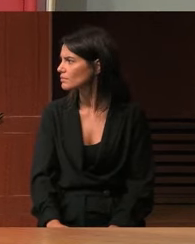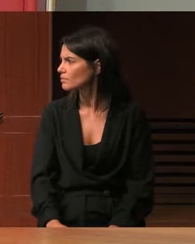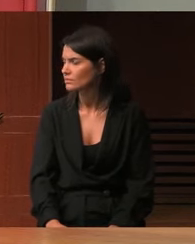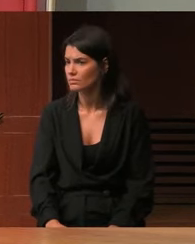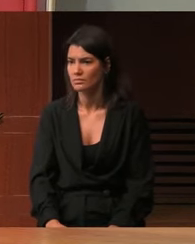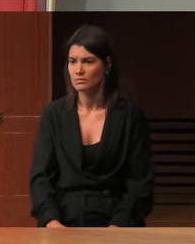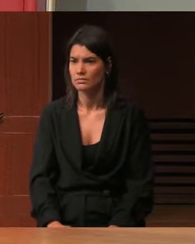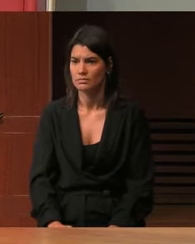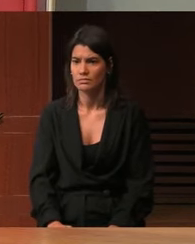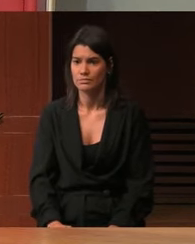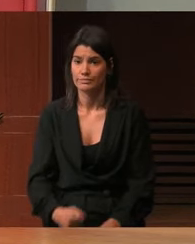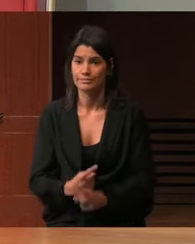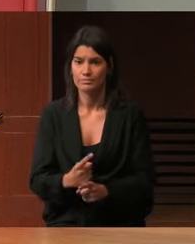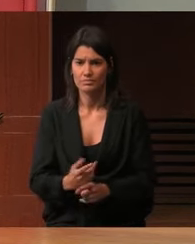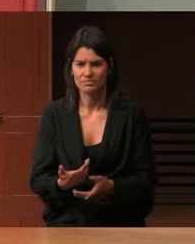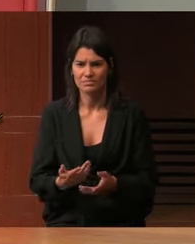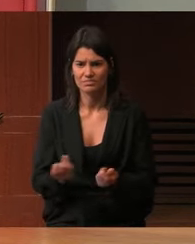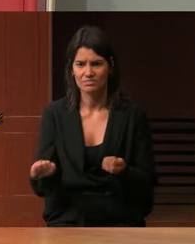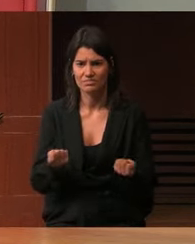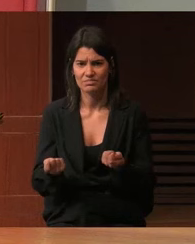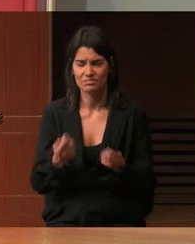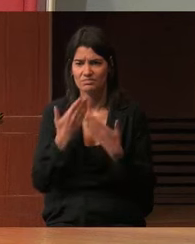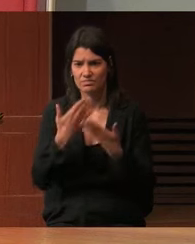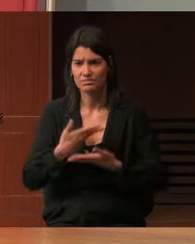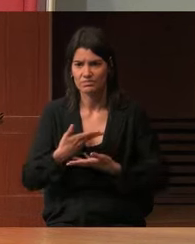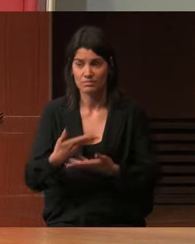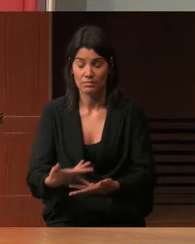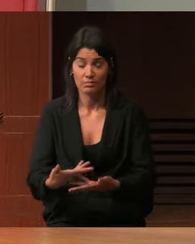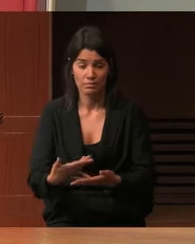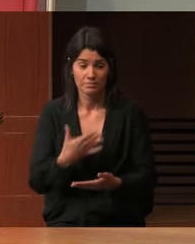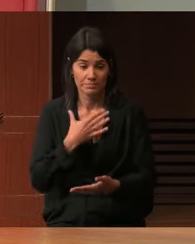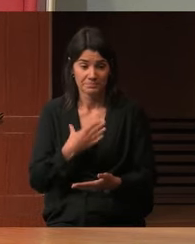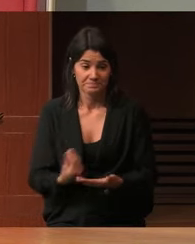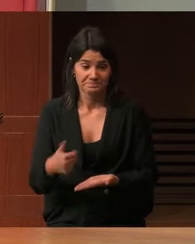mais, queria agradecer à organização o convite. Tenho muito gosto em estar aqui,